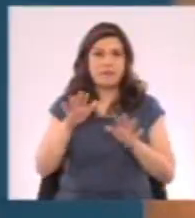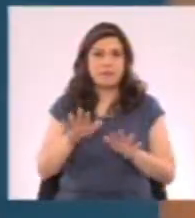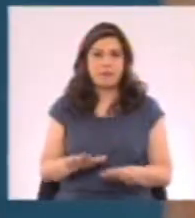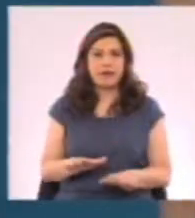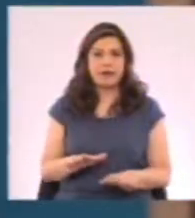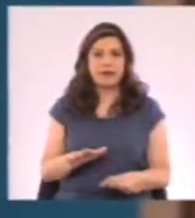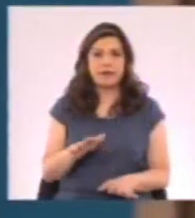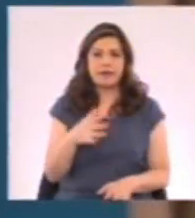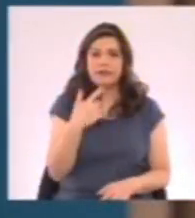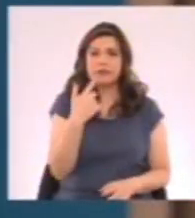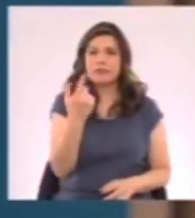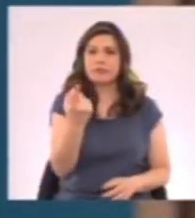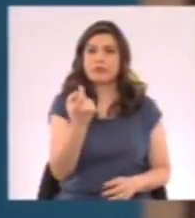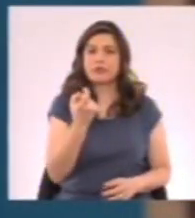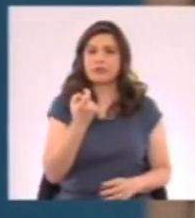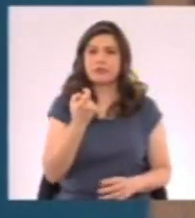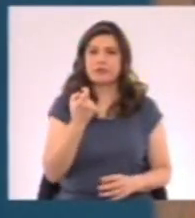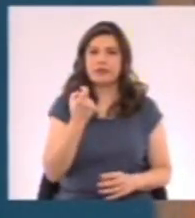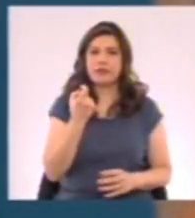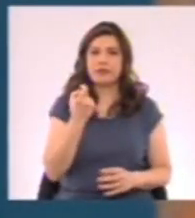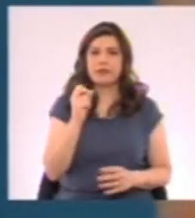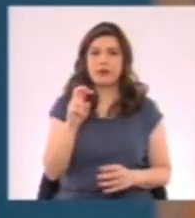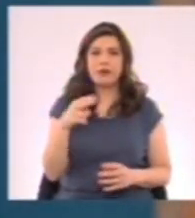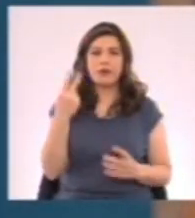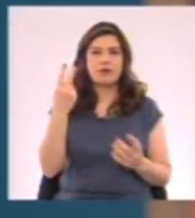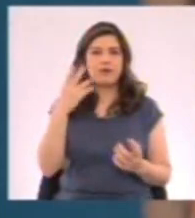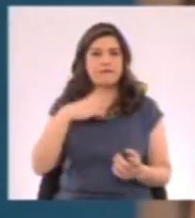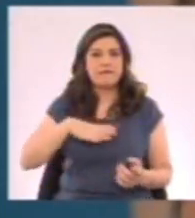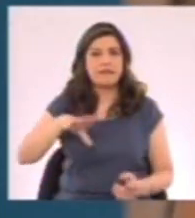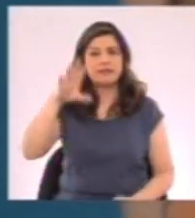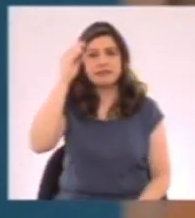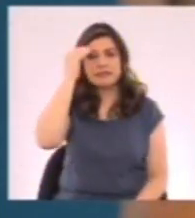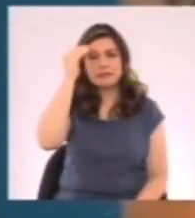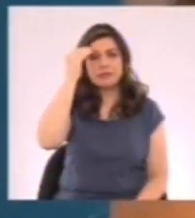perguntar, fazer saber porquê.